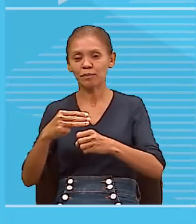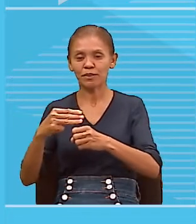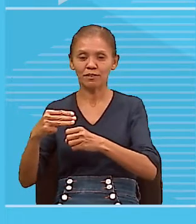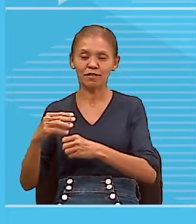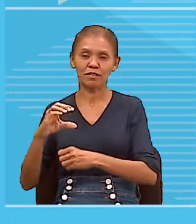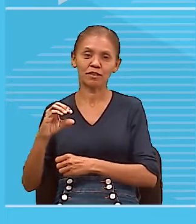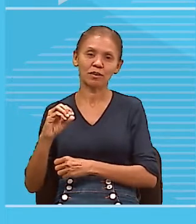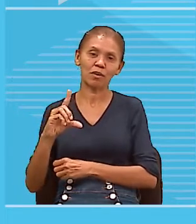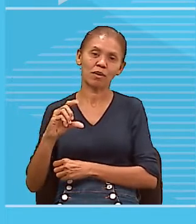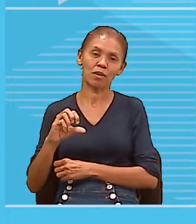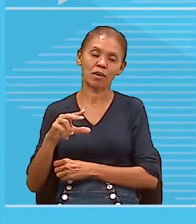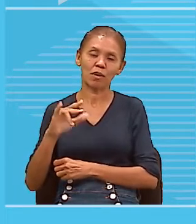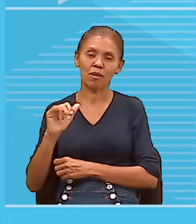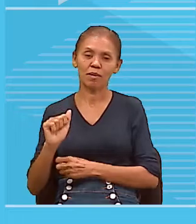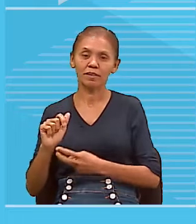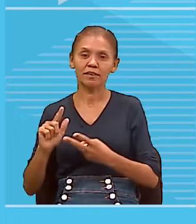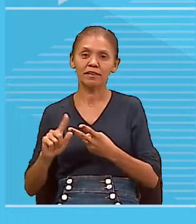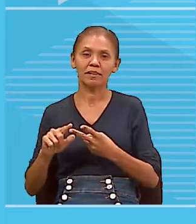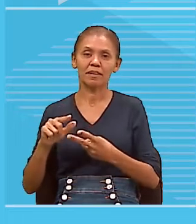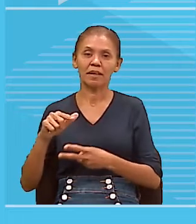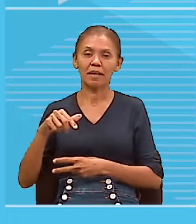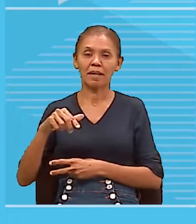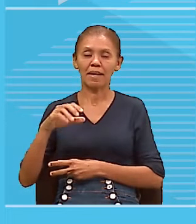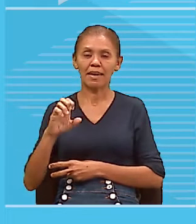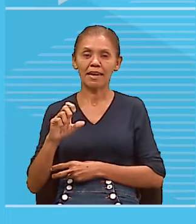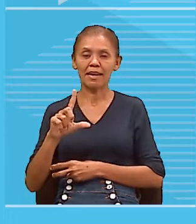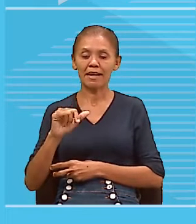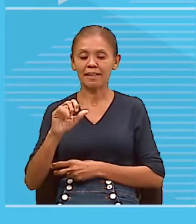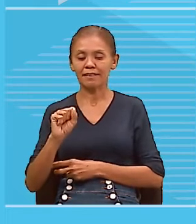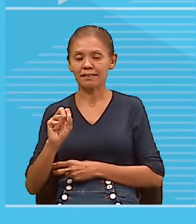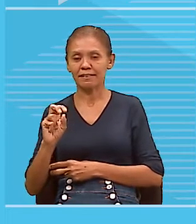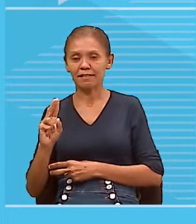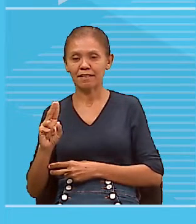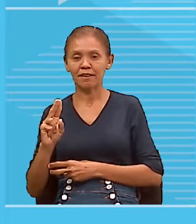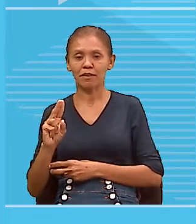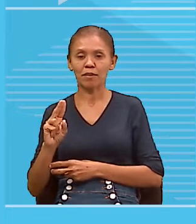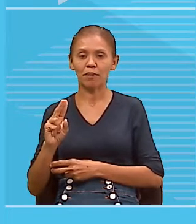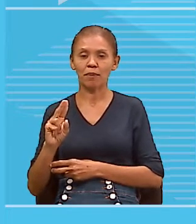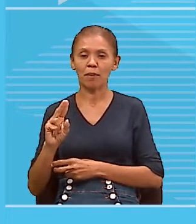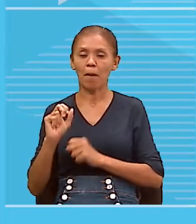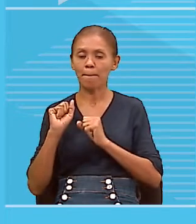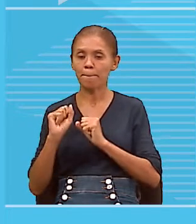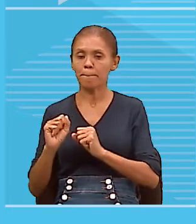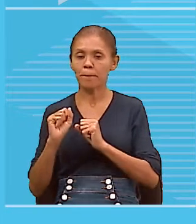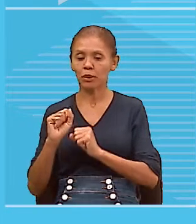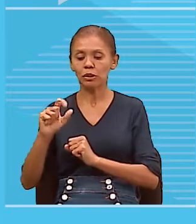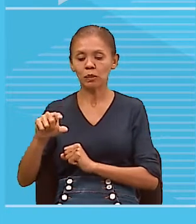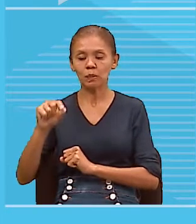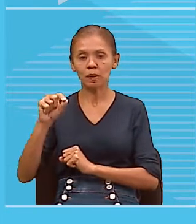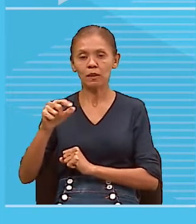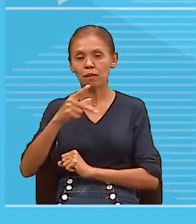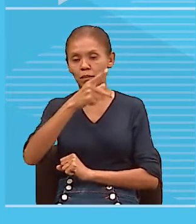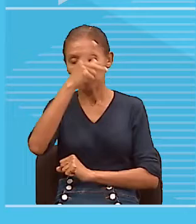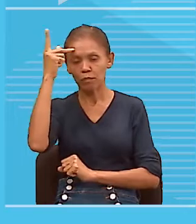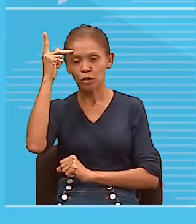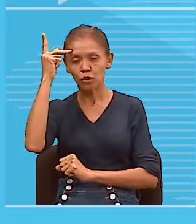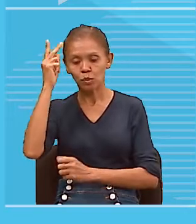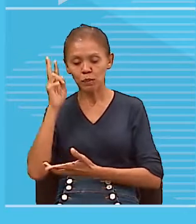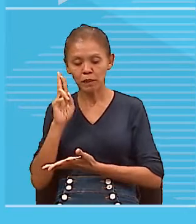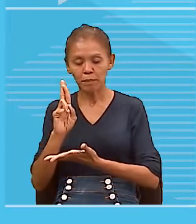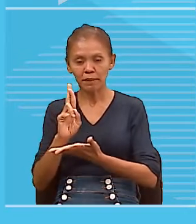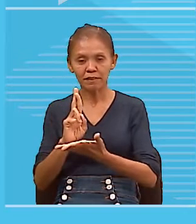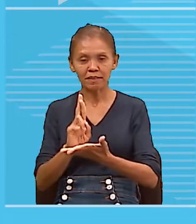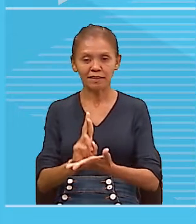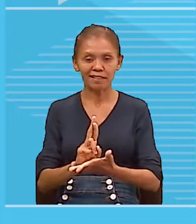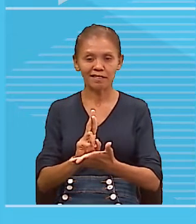né quem tá em Morro do Chapéu em Oeiras pode escolher algum representante né da turma que queira colocar ou